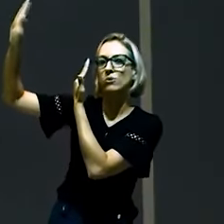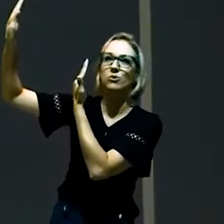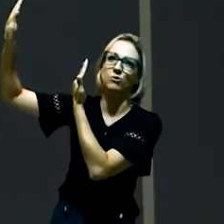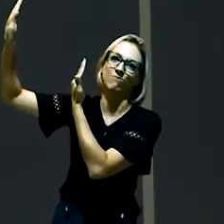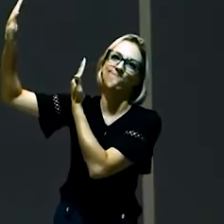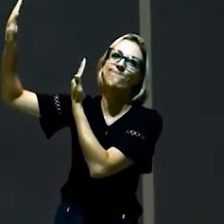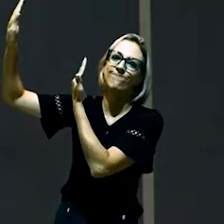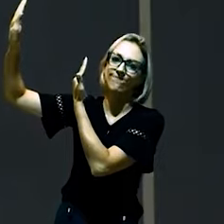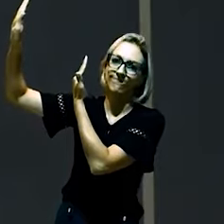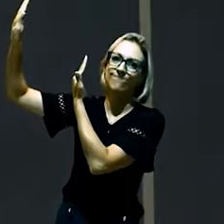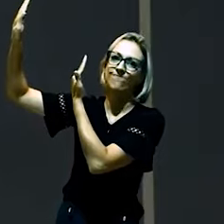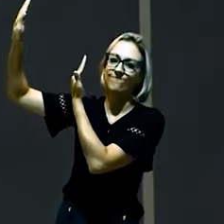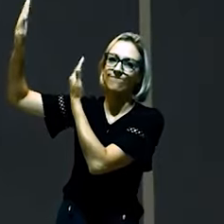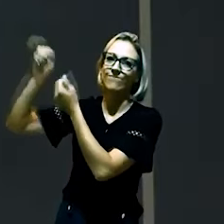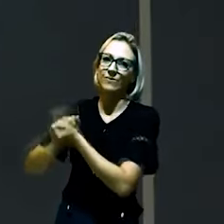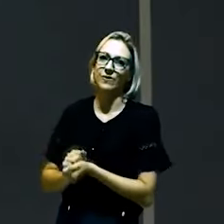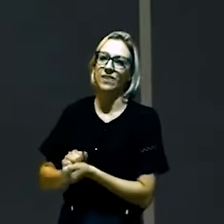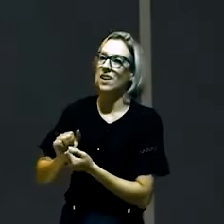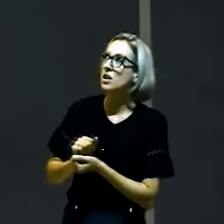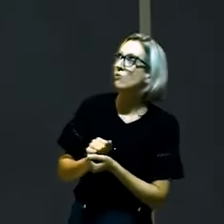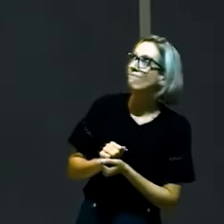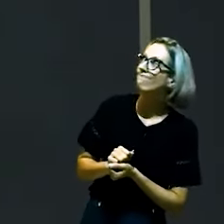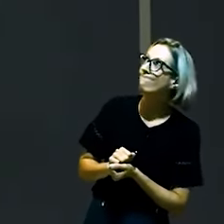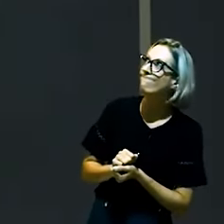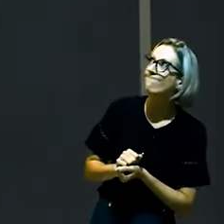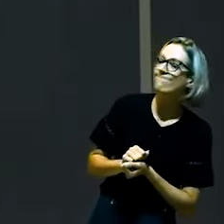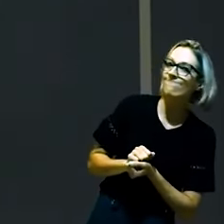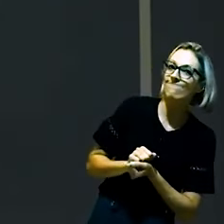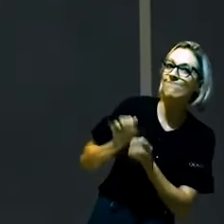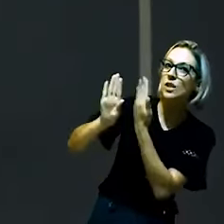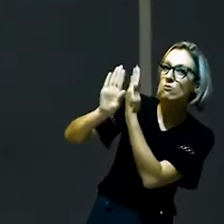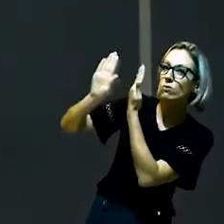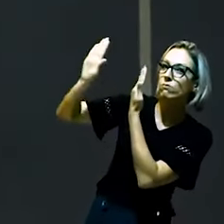tão pequenininho. Depois é mais um passinho tão pequenininho.